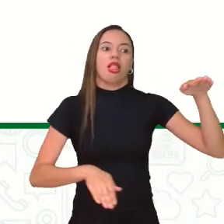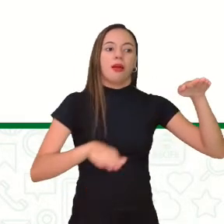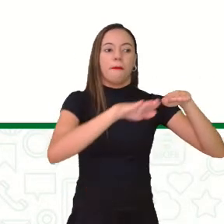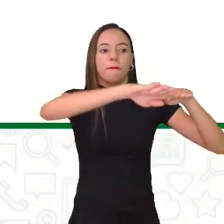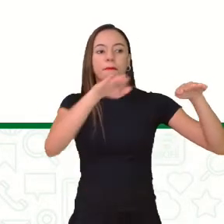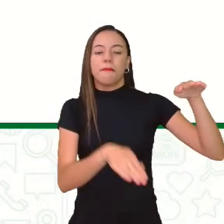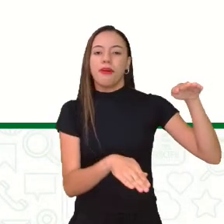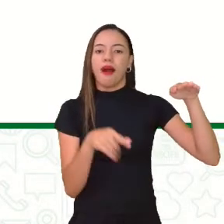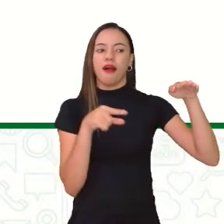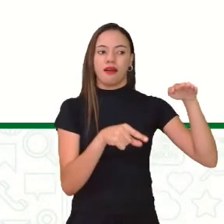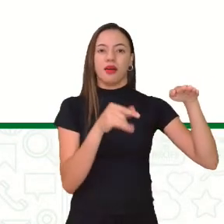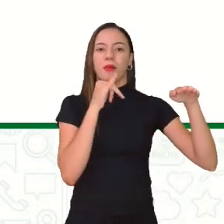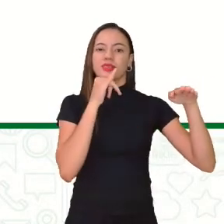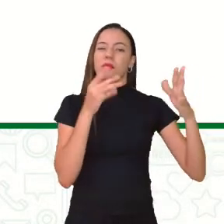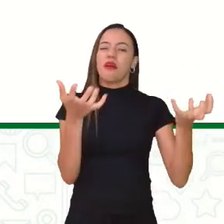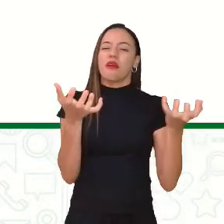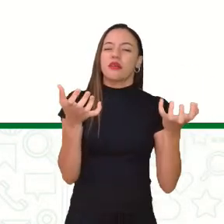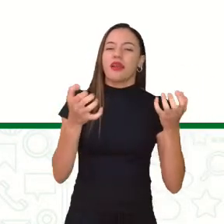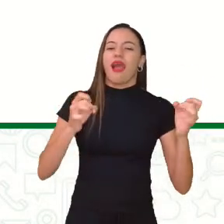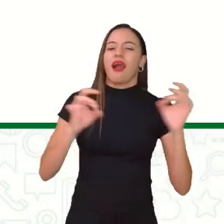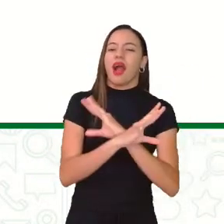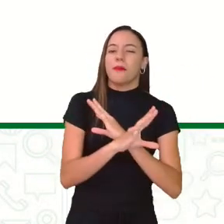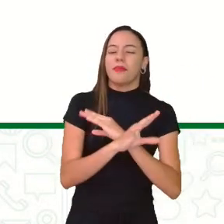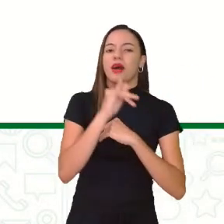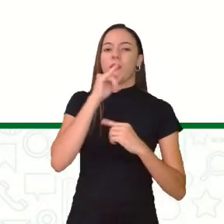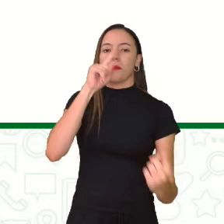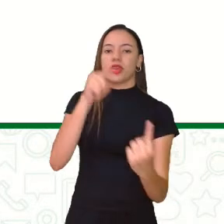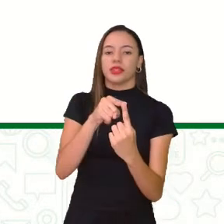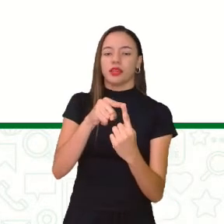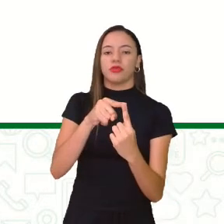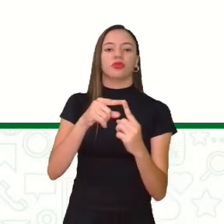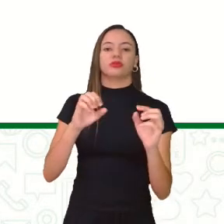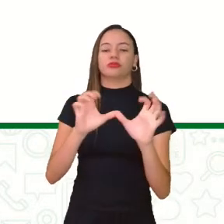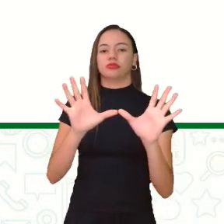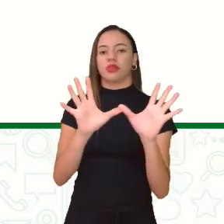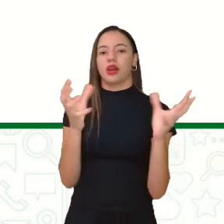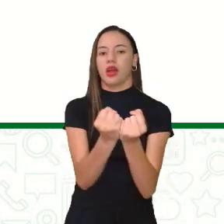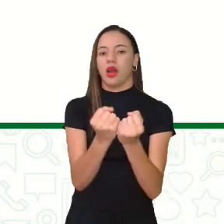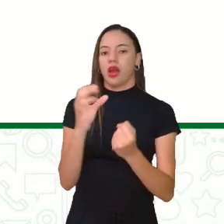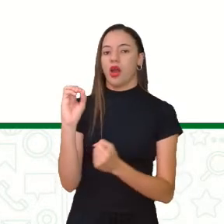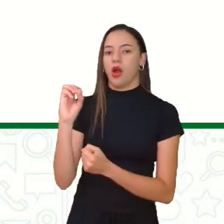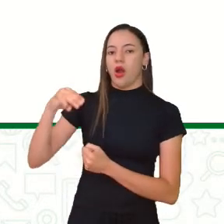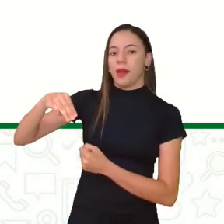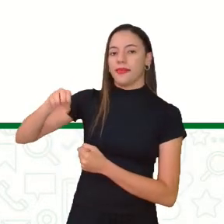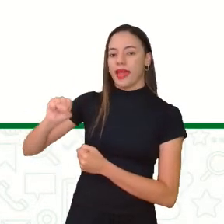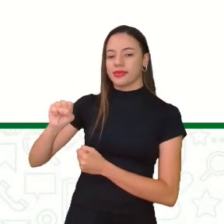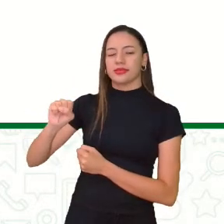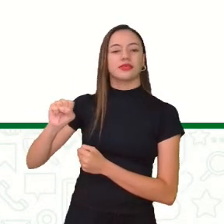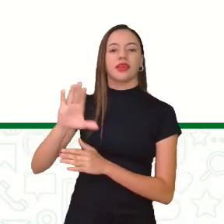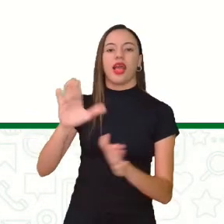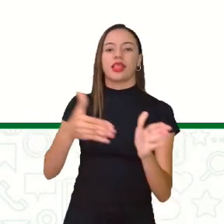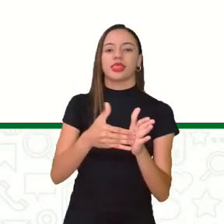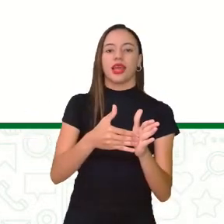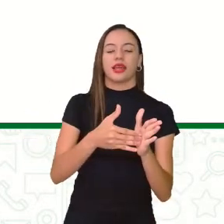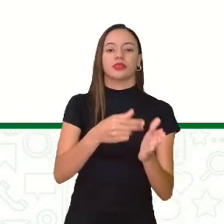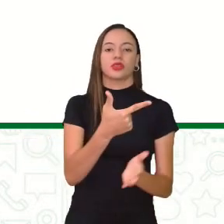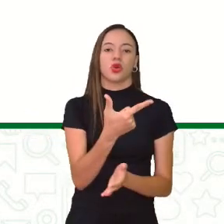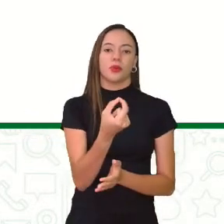com a AIDS até 2030. Veja, isso é uma meta que a Organização Mundial da Saúde lançou. Até 2030, acabar com a